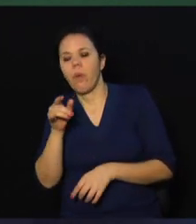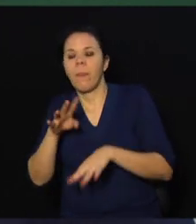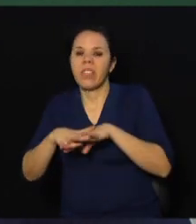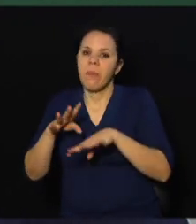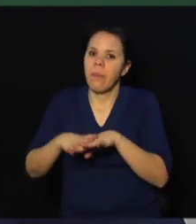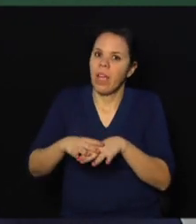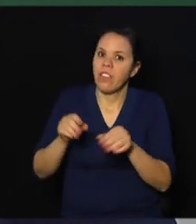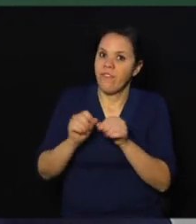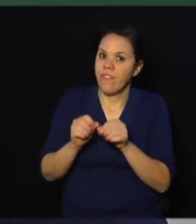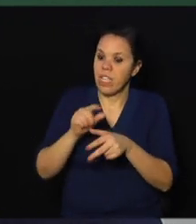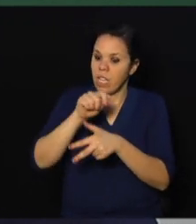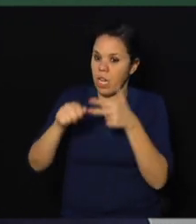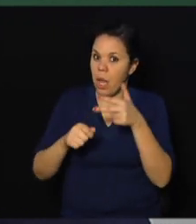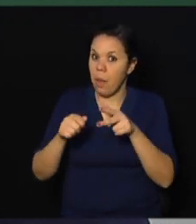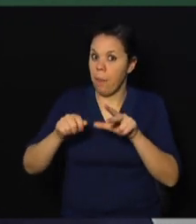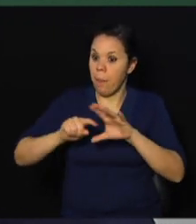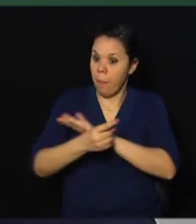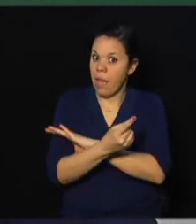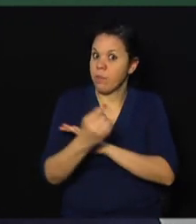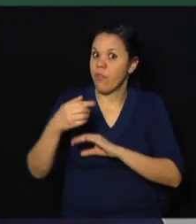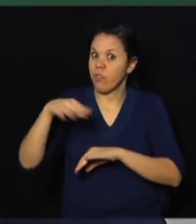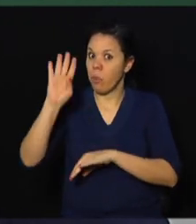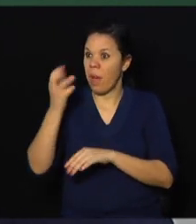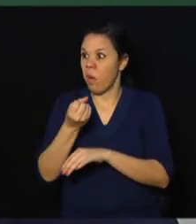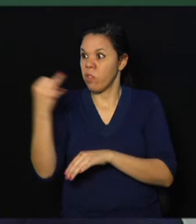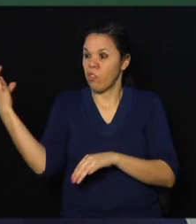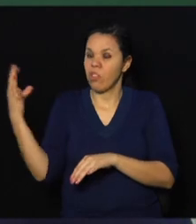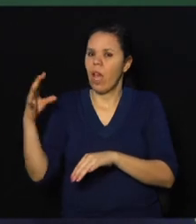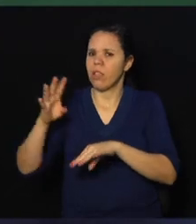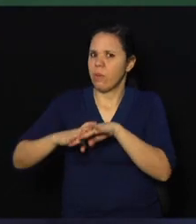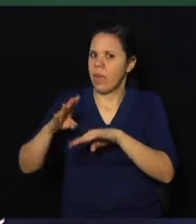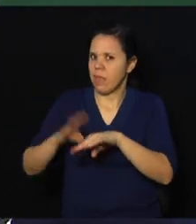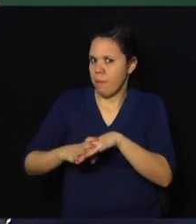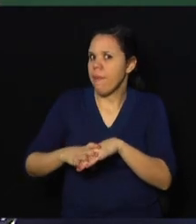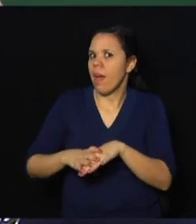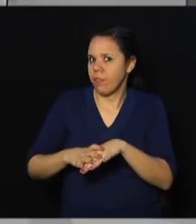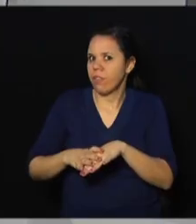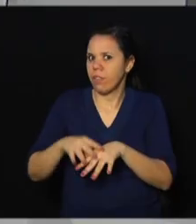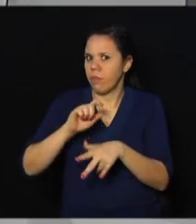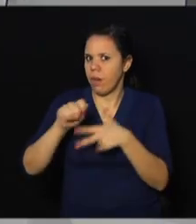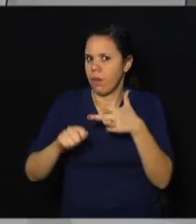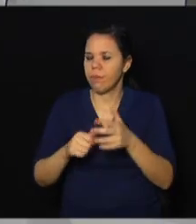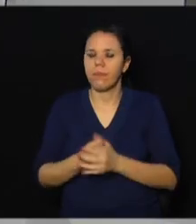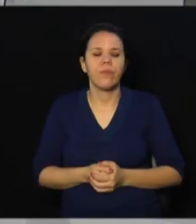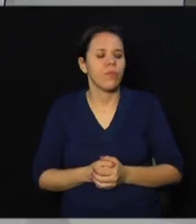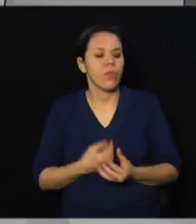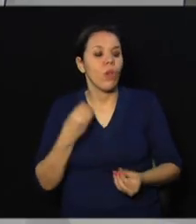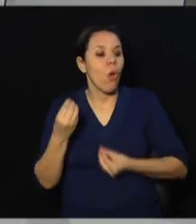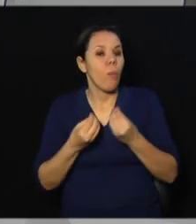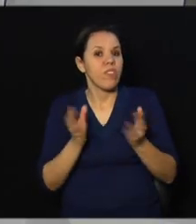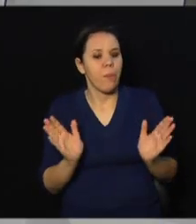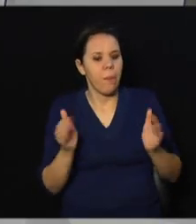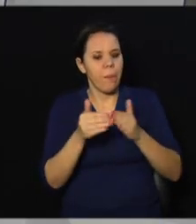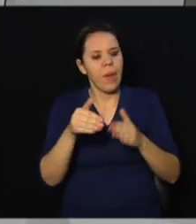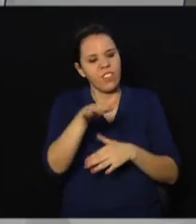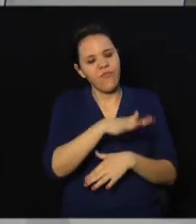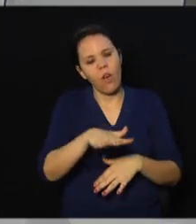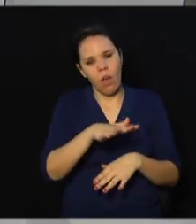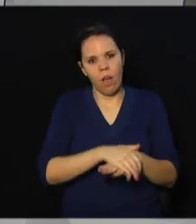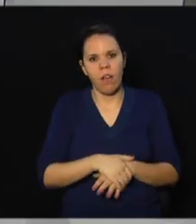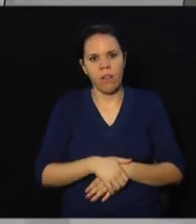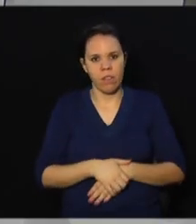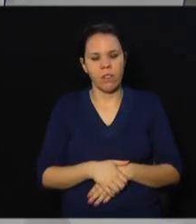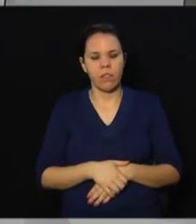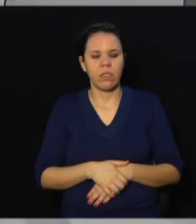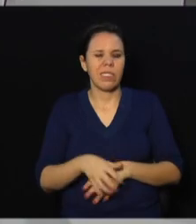faria uma prova do Enem com peso maior para matemática, até um número maior de questões dessa disciplina. Como vai ser mais focado, né, se seguir